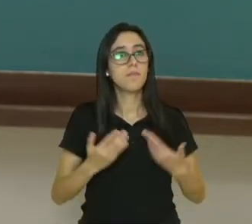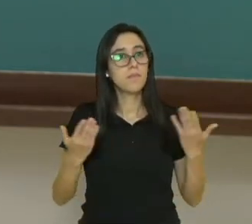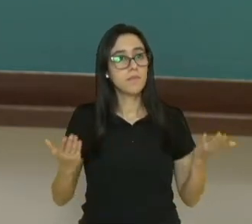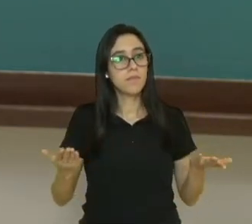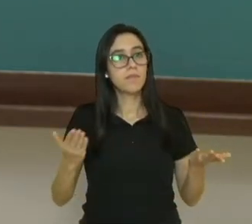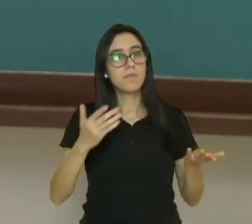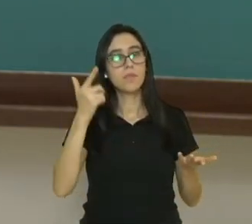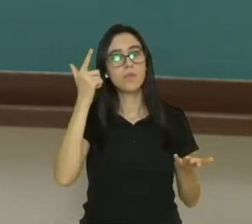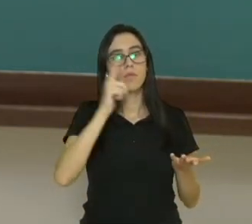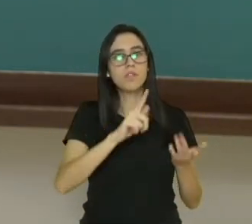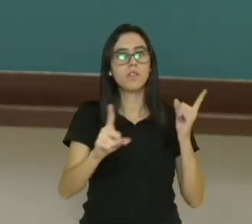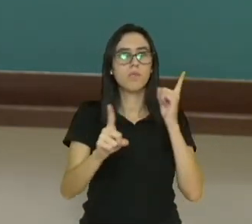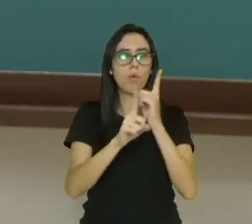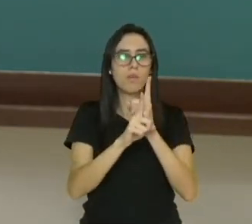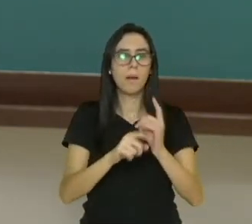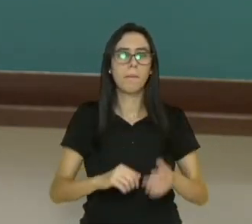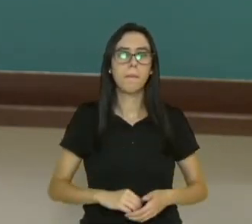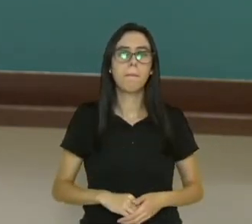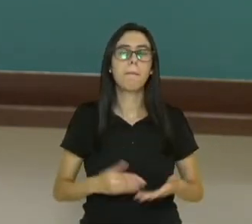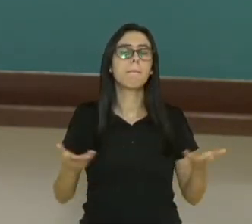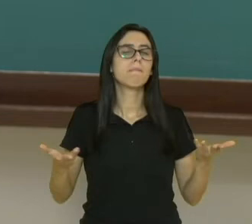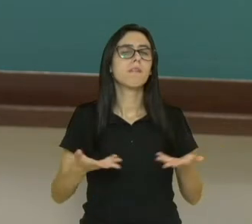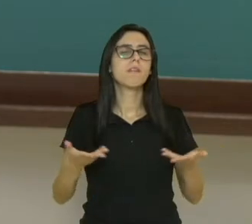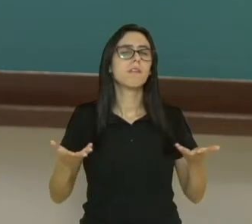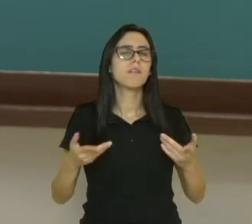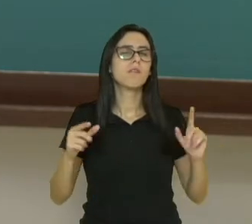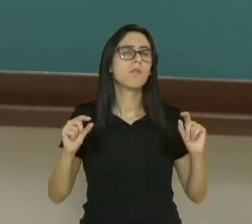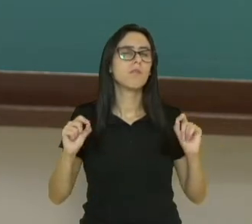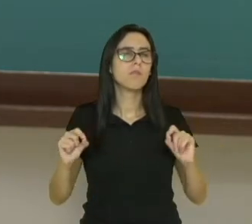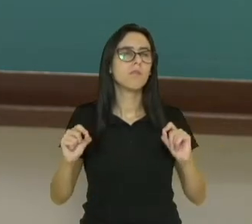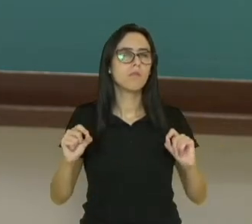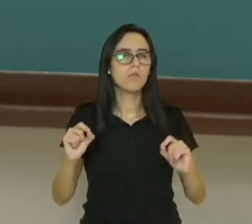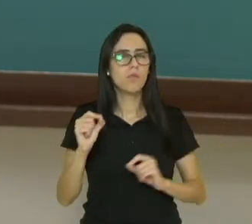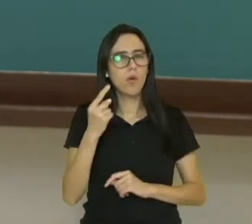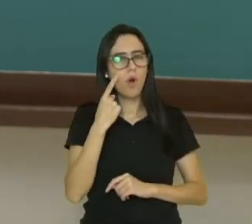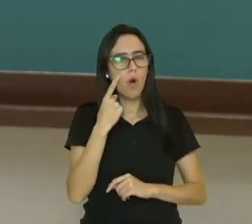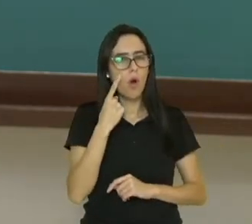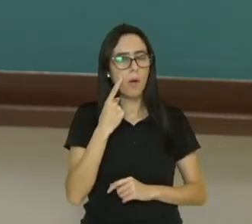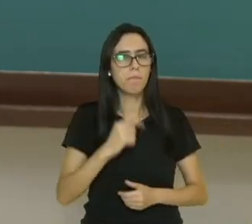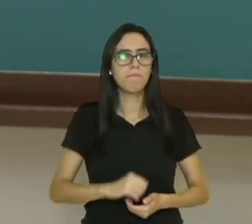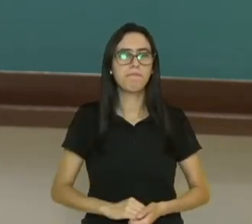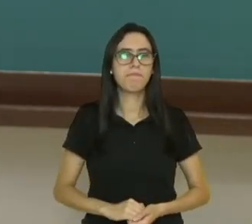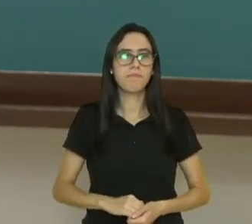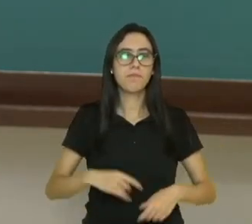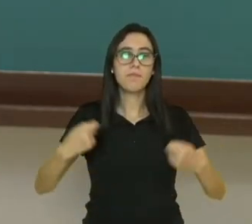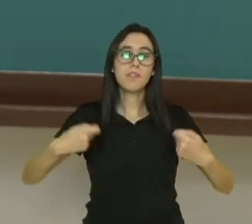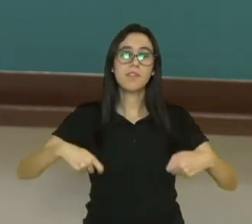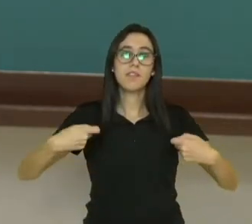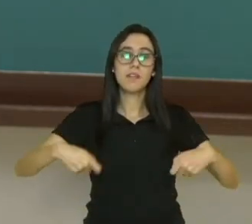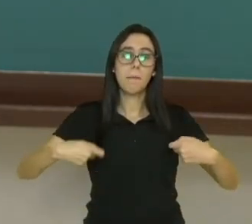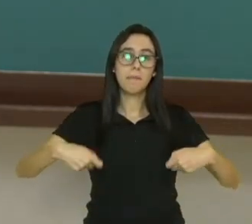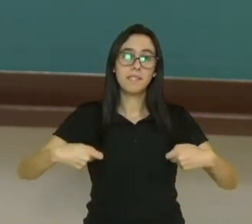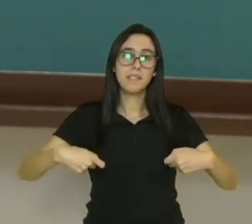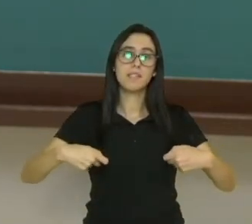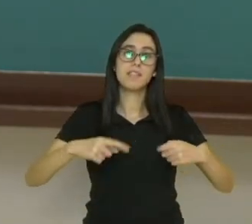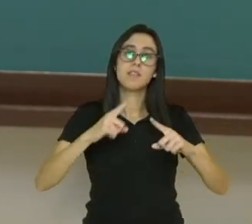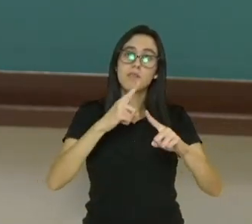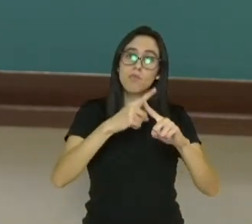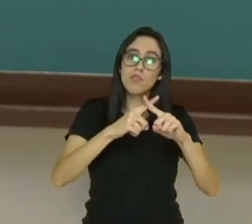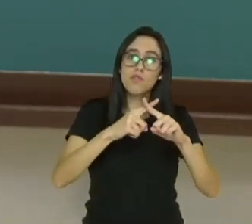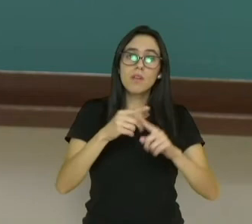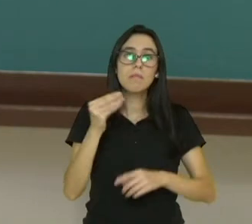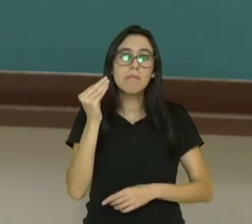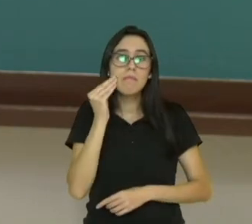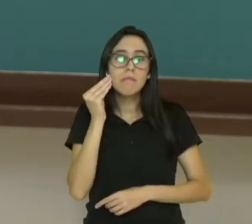os denominadores. E agora? Agora eu tenho que fazer o quê? Multiplicar, ou eu posso até testar para ver